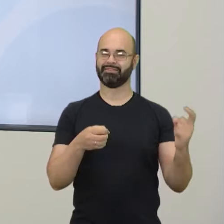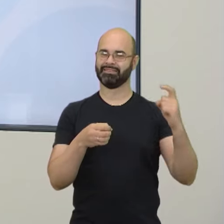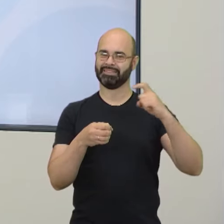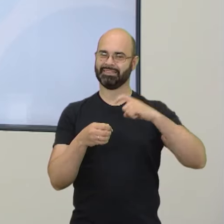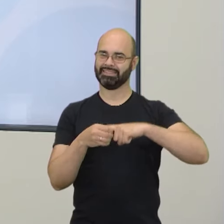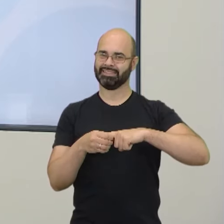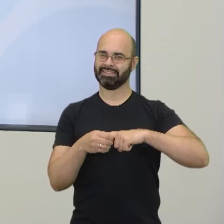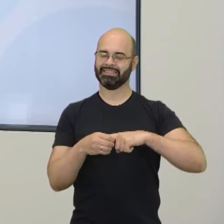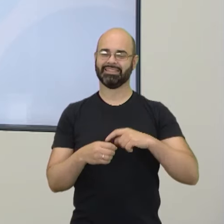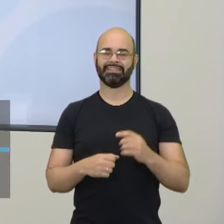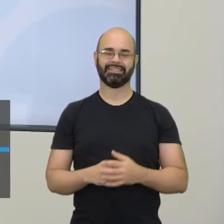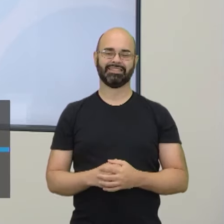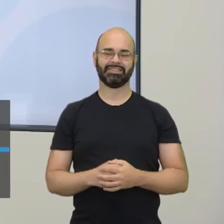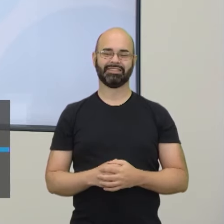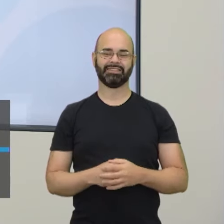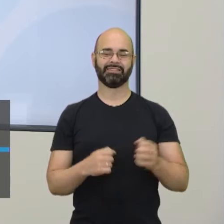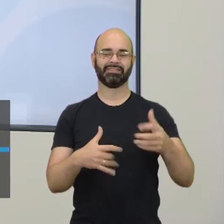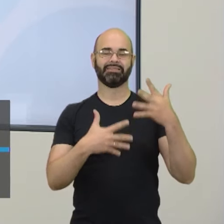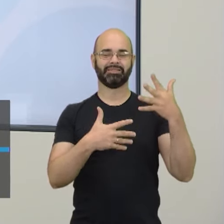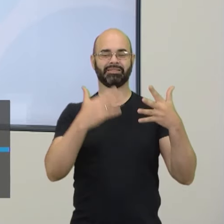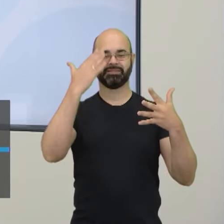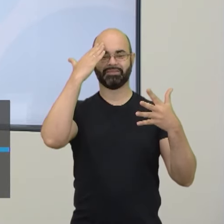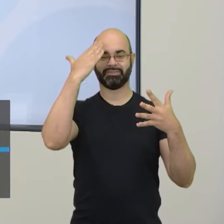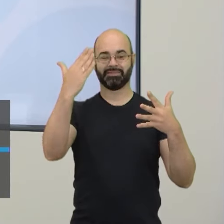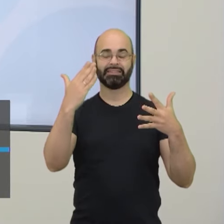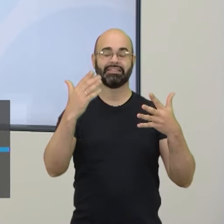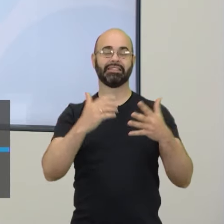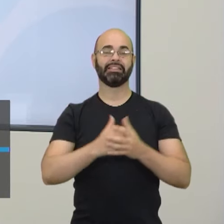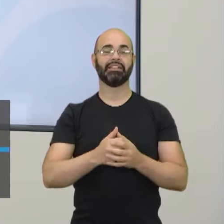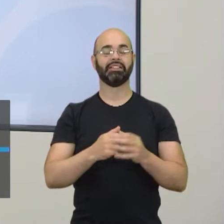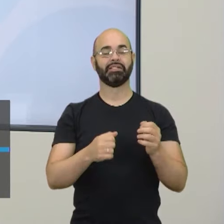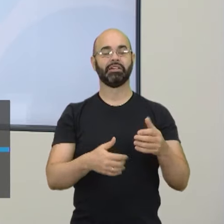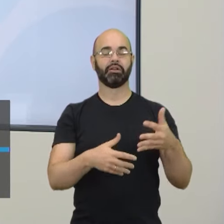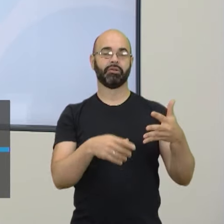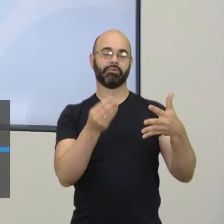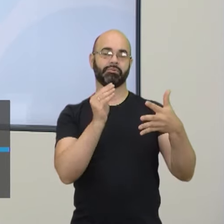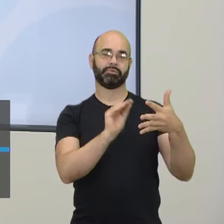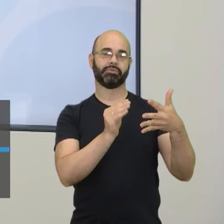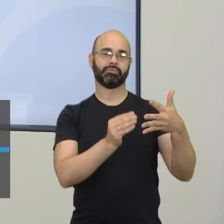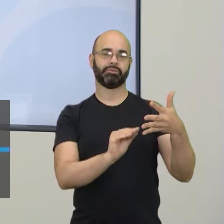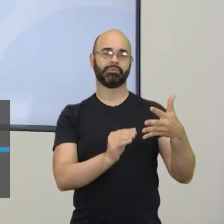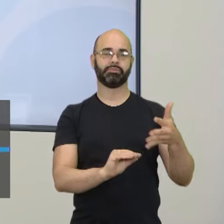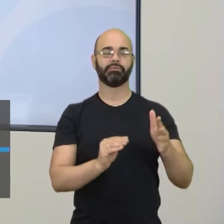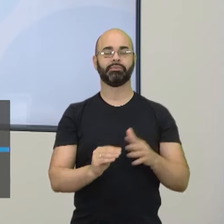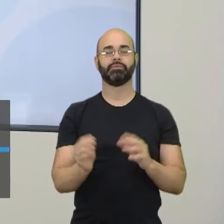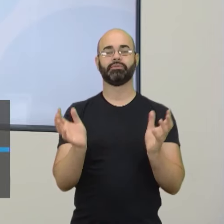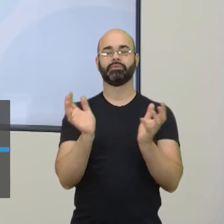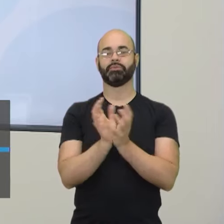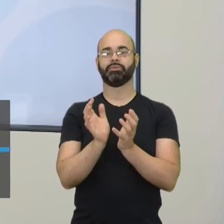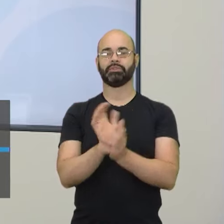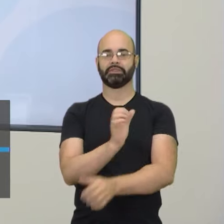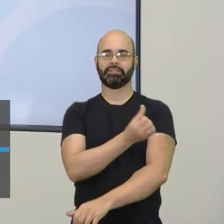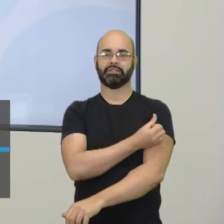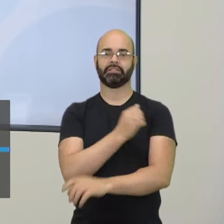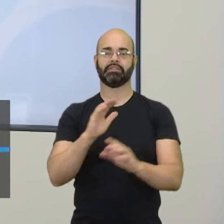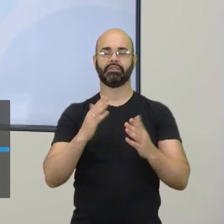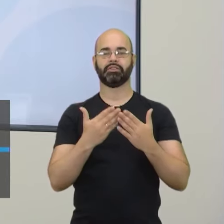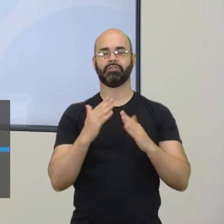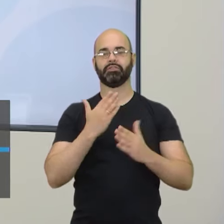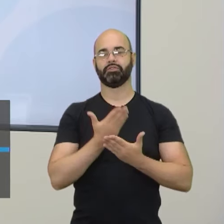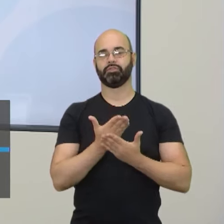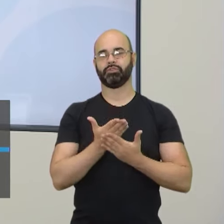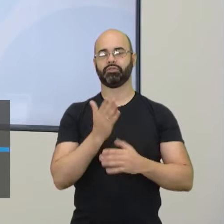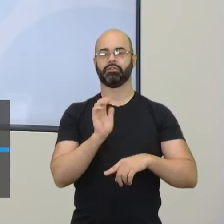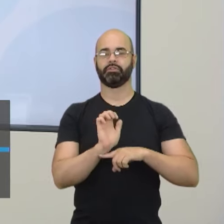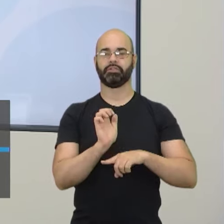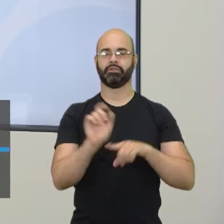Voltamos. Muito obrigada aqui pelas contribuições no chat. Então, quero dar o bom dia aqui para a turma do 6º ano da Escola Estadual, professor Paulo Nogueira,